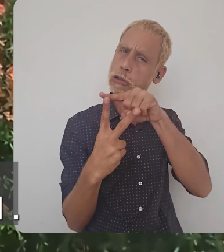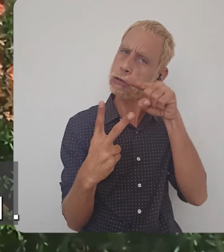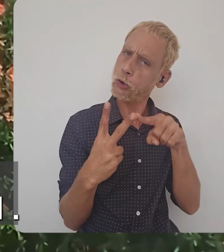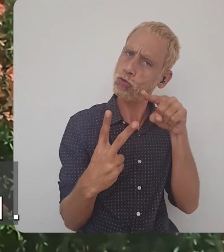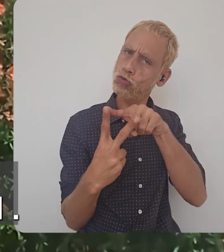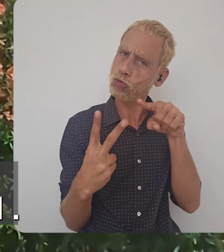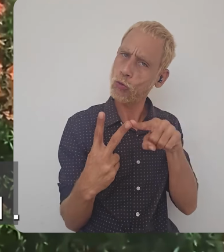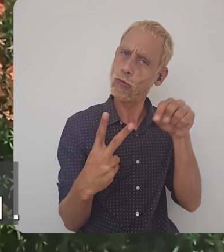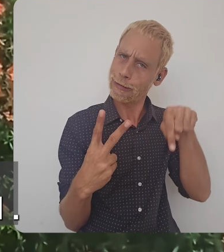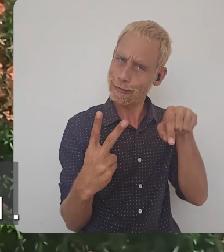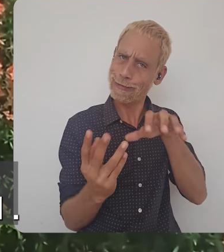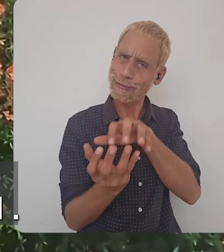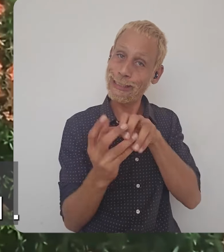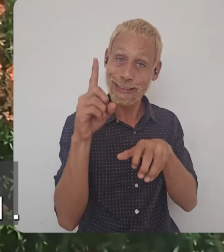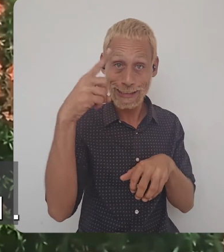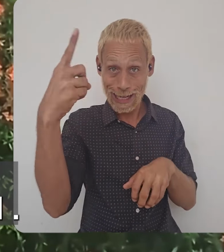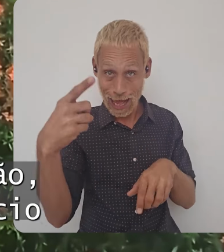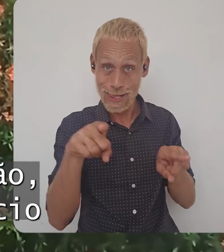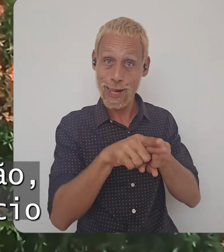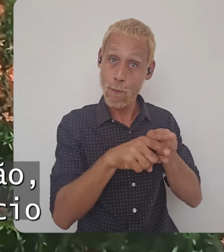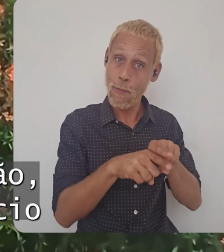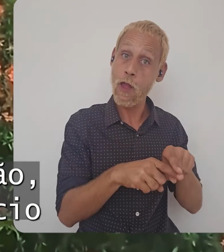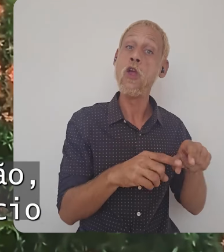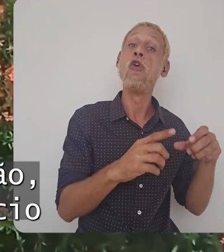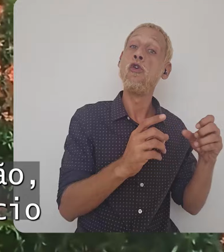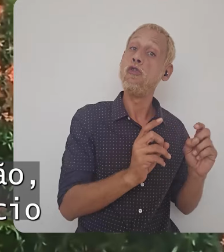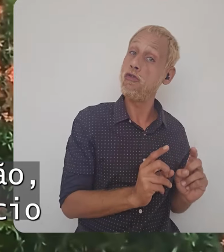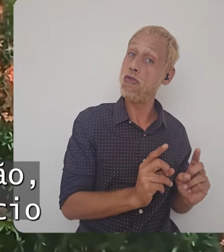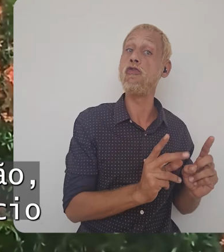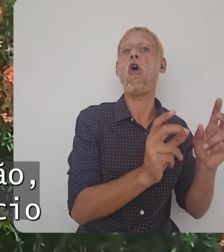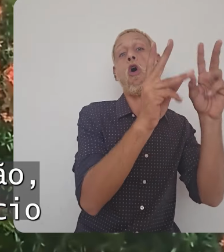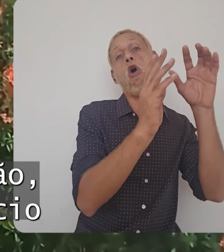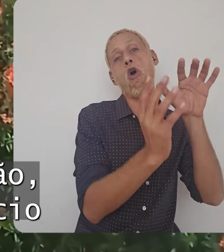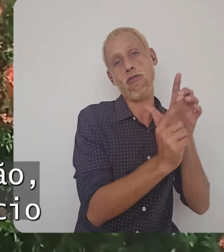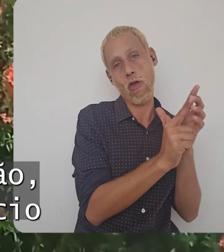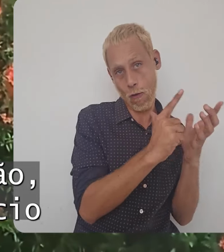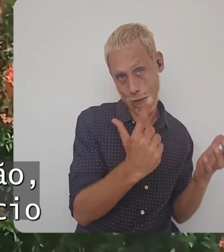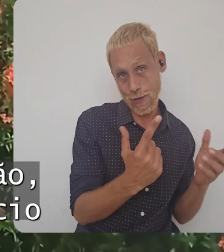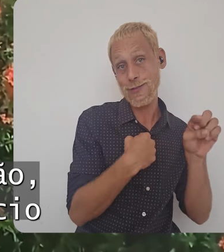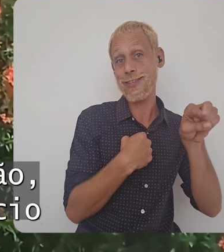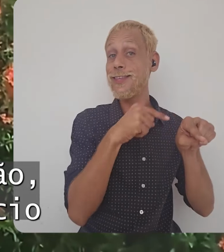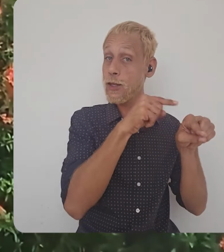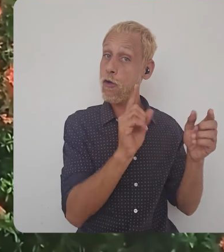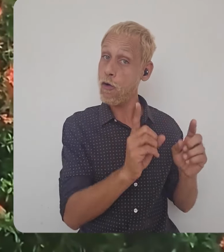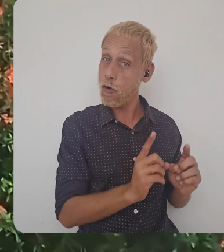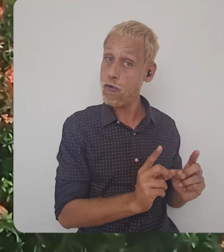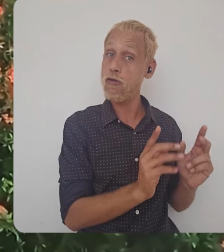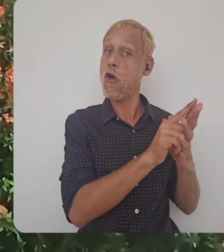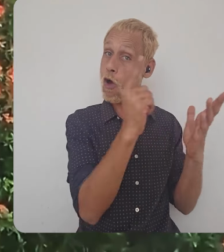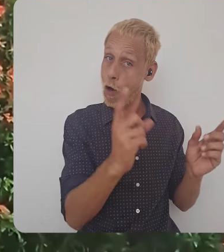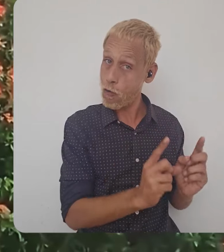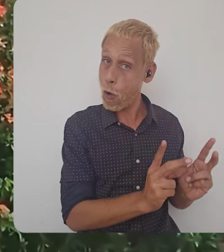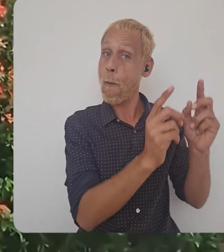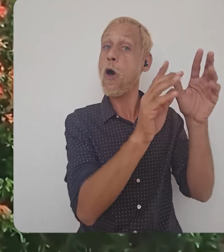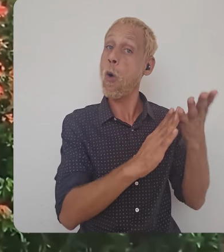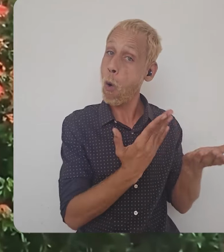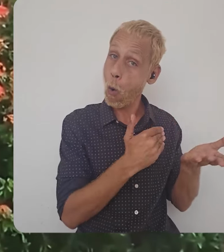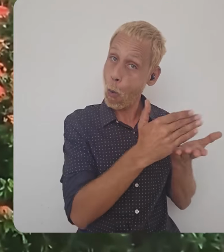naquela época era muito legal porque tinha uma concorrência saudável. Assim, a gente só tinha 2 jornais no estado, então era o Diário e o Jornal do Comércio. E o Jornal do